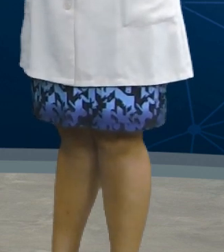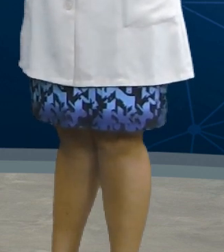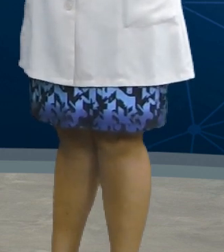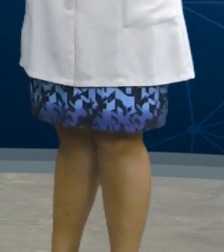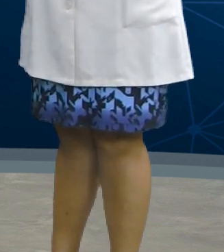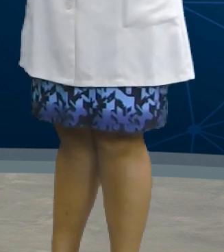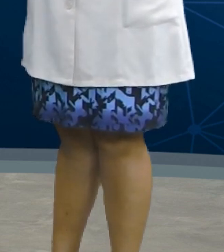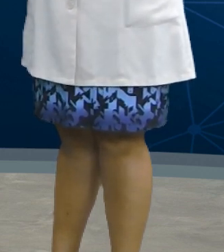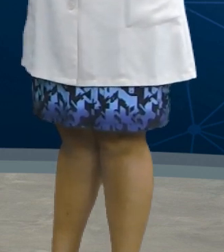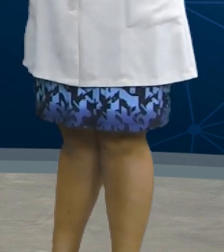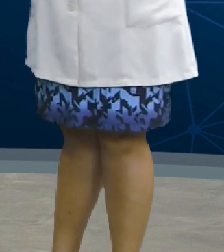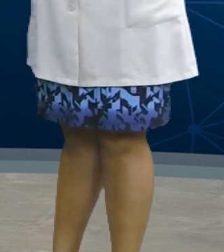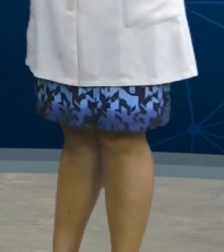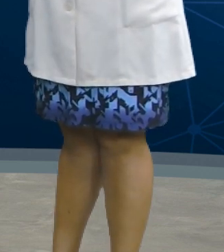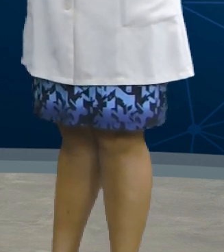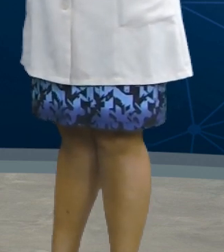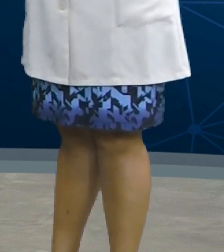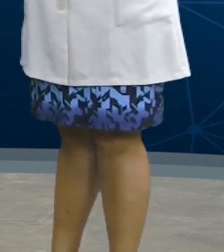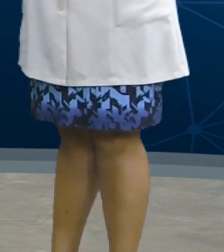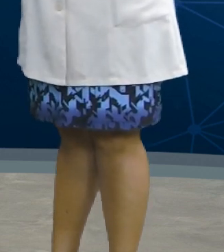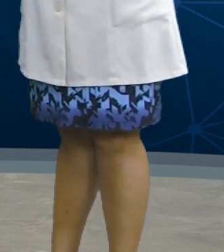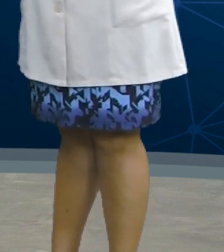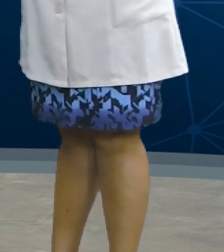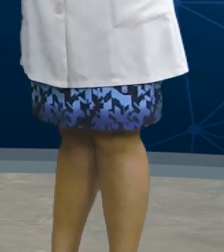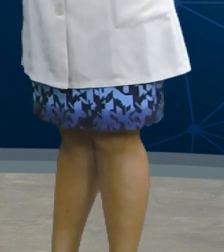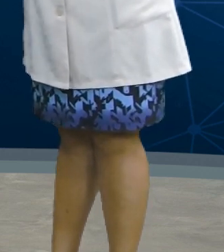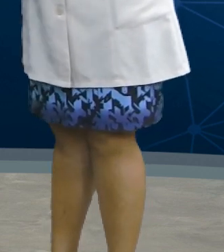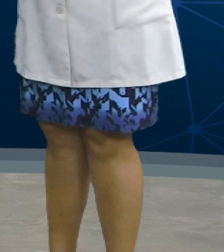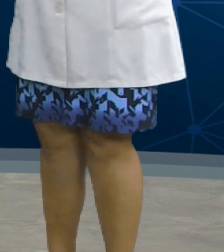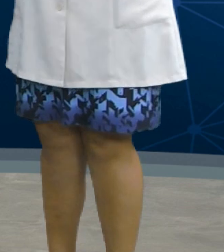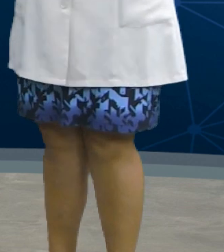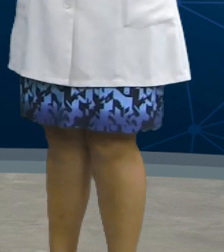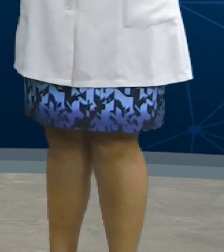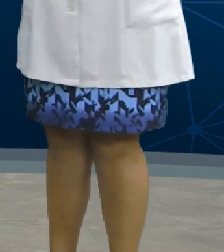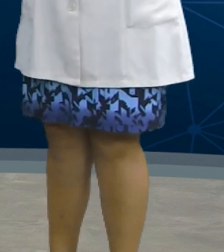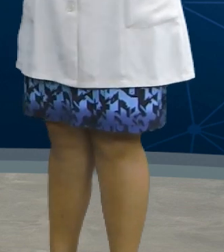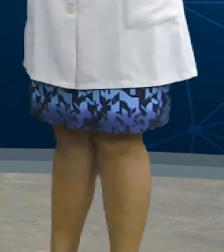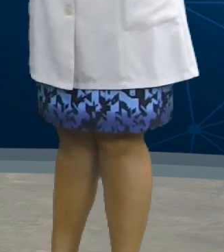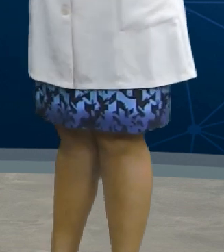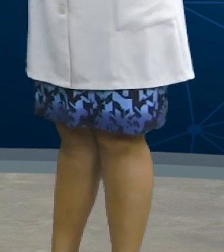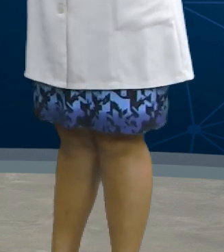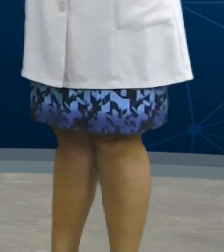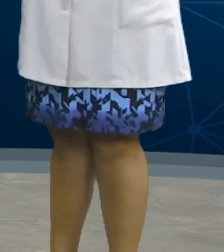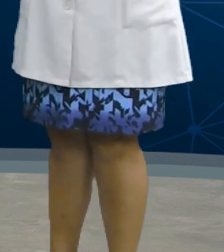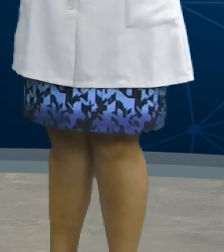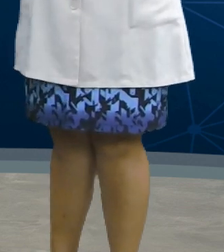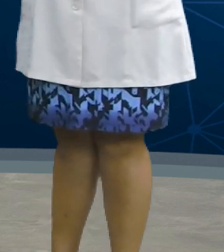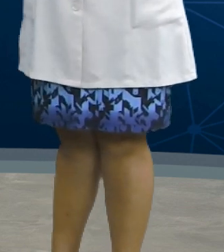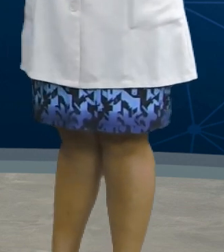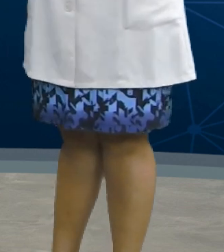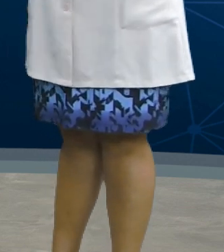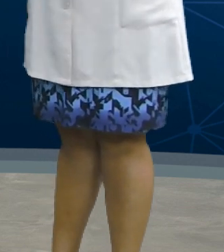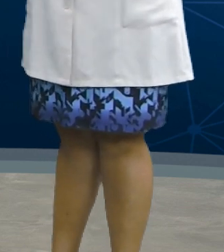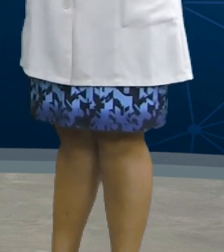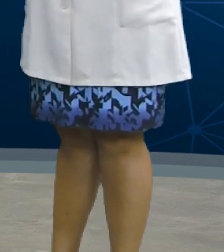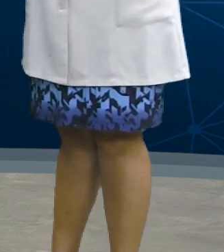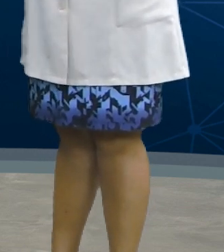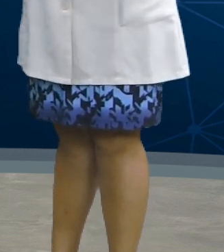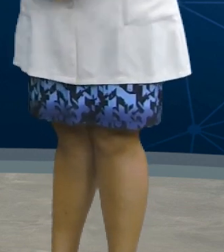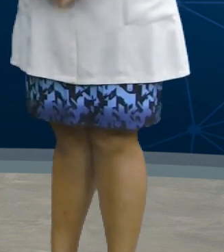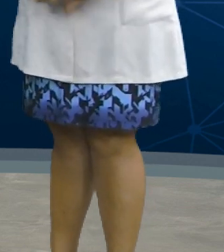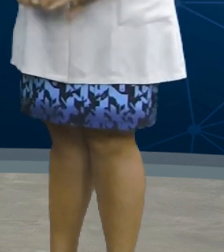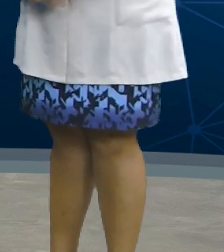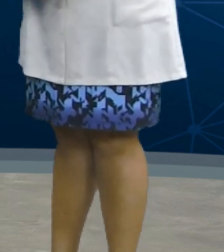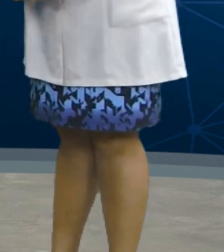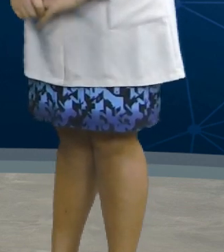nossa aula. E a gente vai falar hoje sobre a aventura humana, os nossos primeiros tempos. Então vamos lá